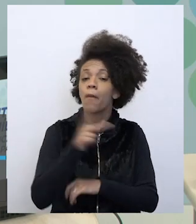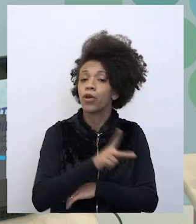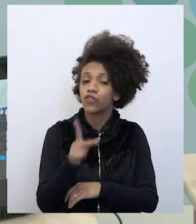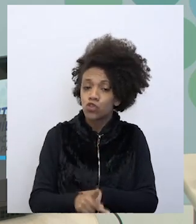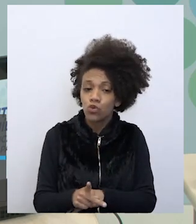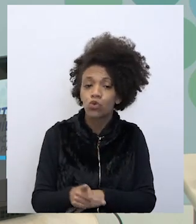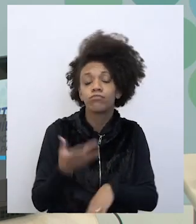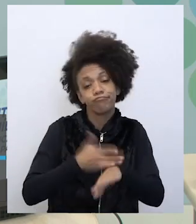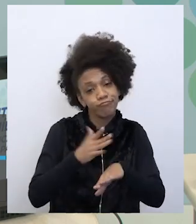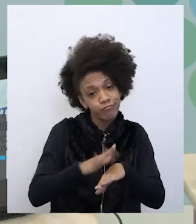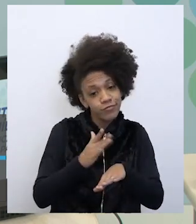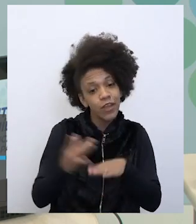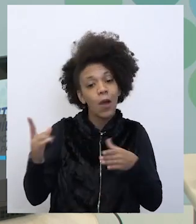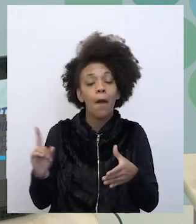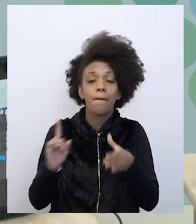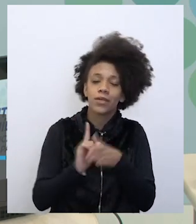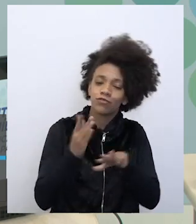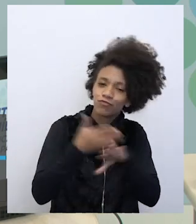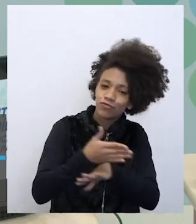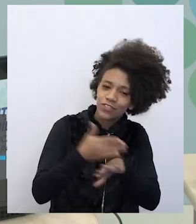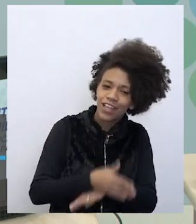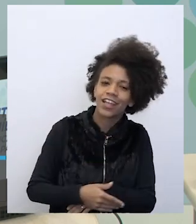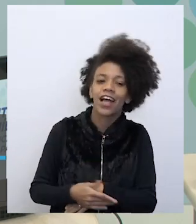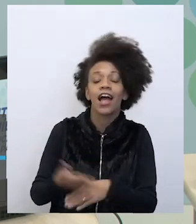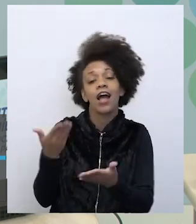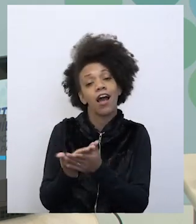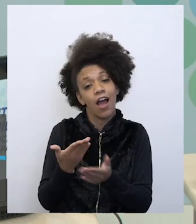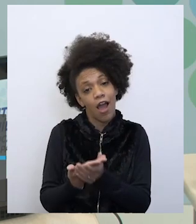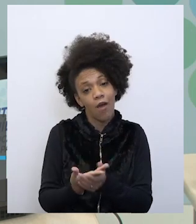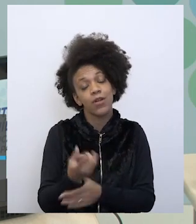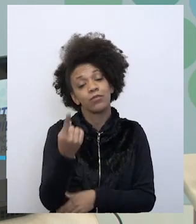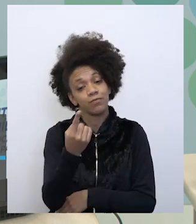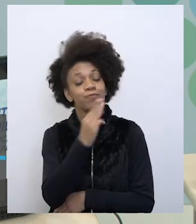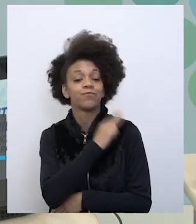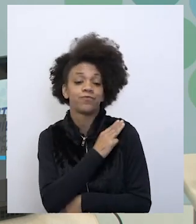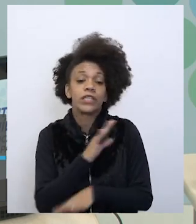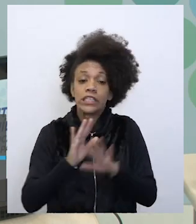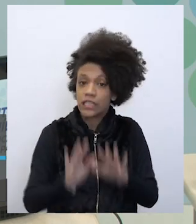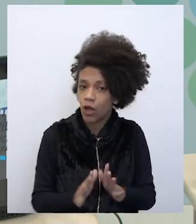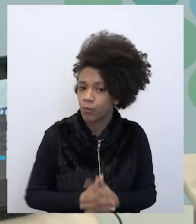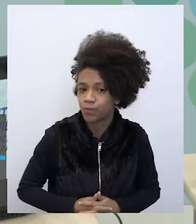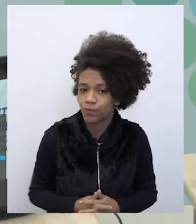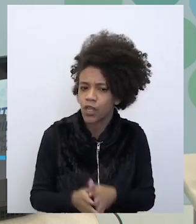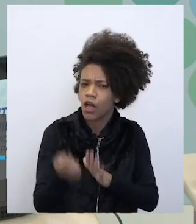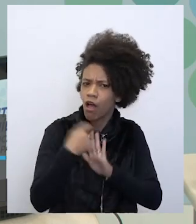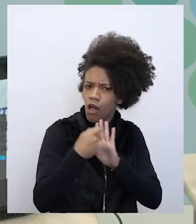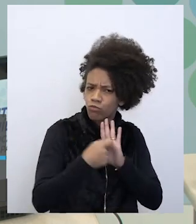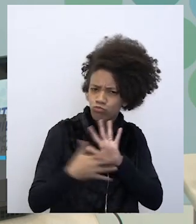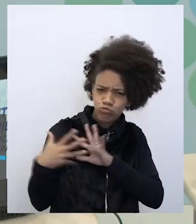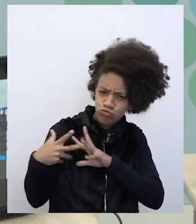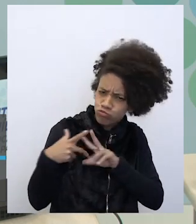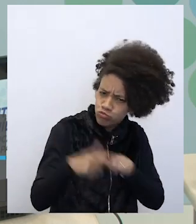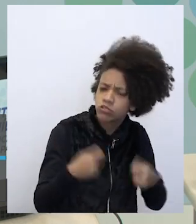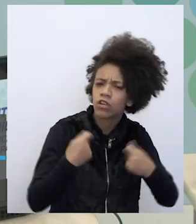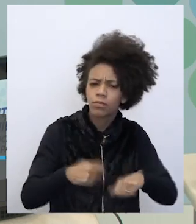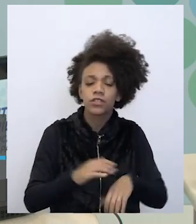que costumam participar conosco da nossa aula da primeira série. Então, pessoal, anotem tudo que tem que ser anotado